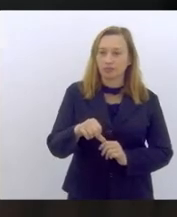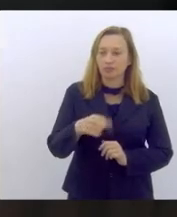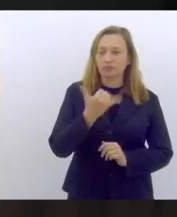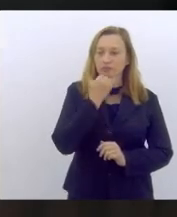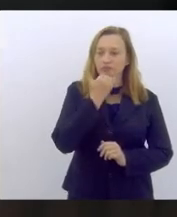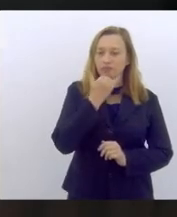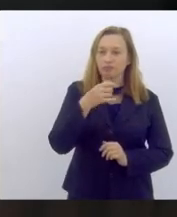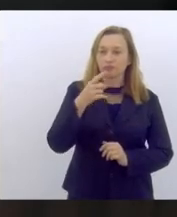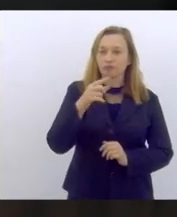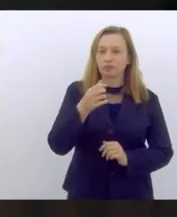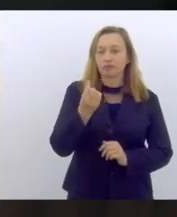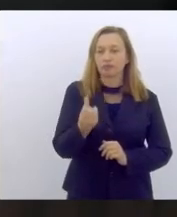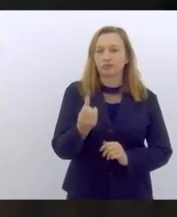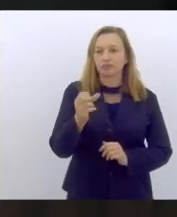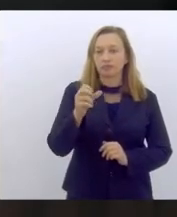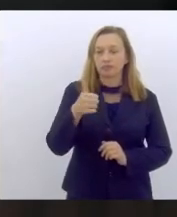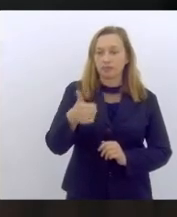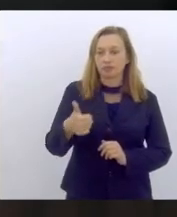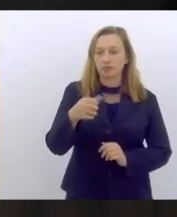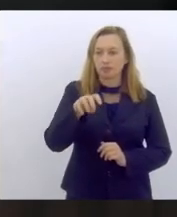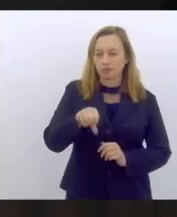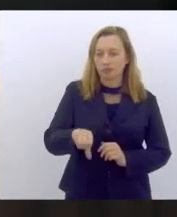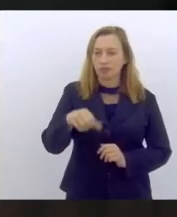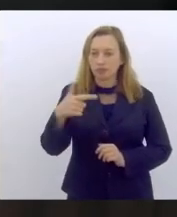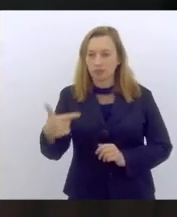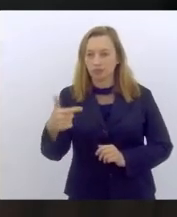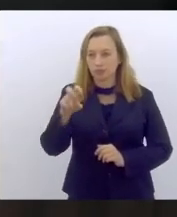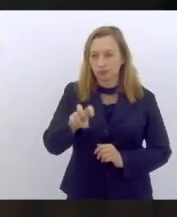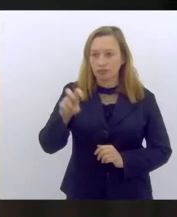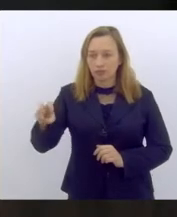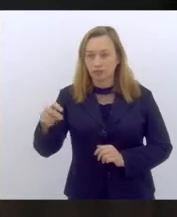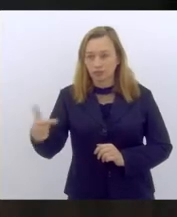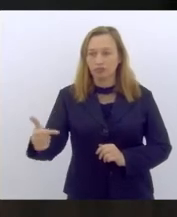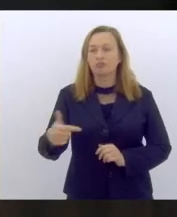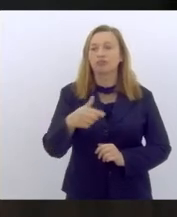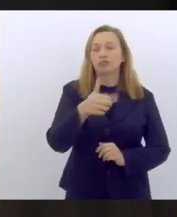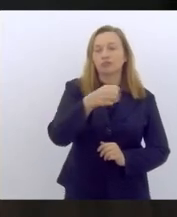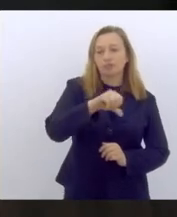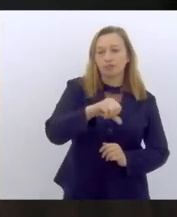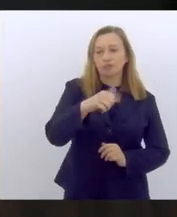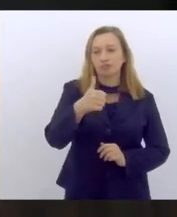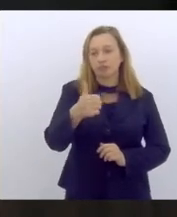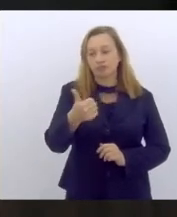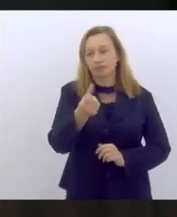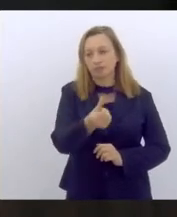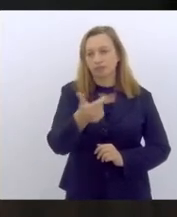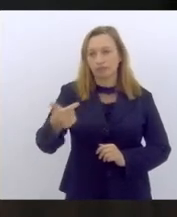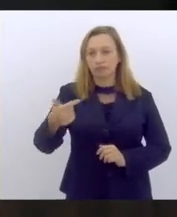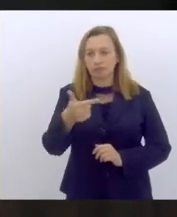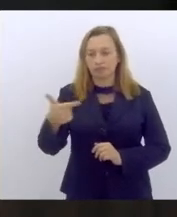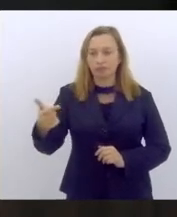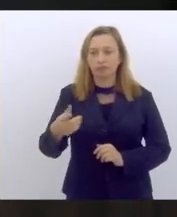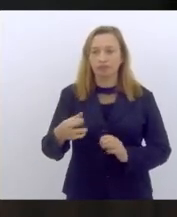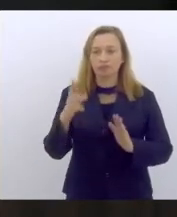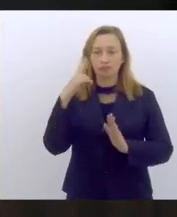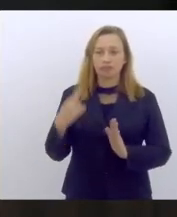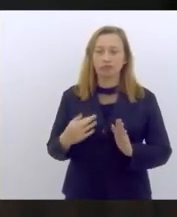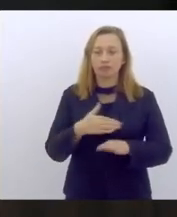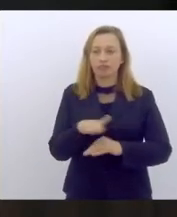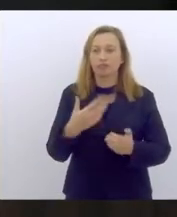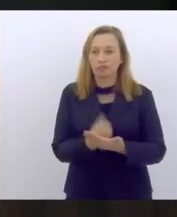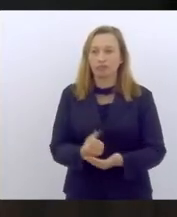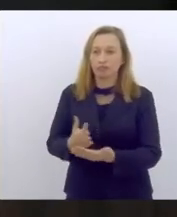perdão projeto de lei 6195 de 22 e projeto Lei 6190 de 22 Deputado Renata Souza senhores que a prova